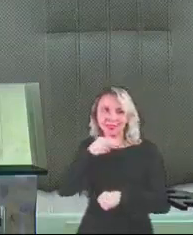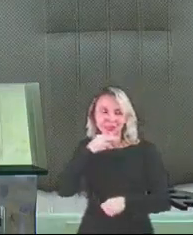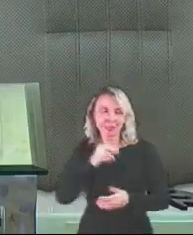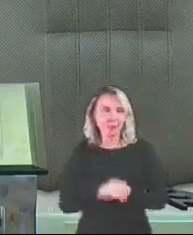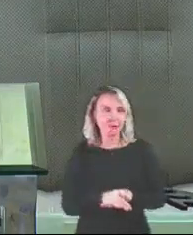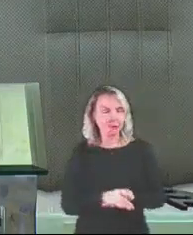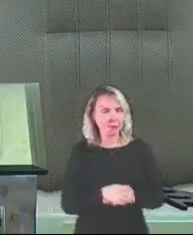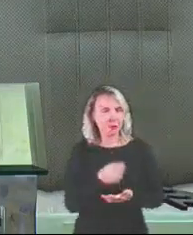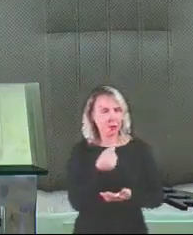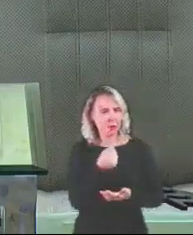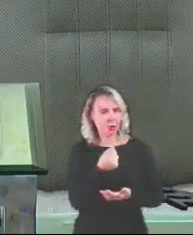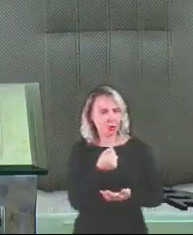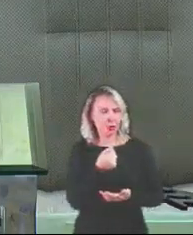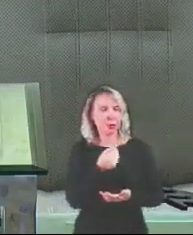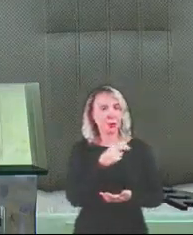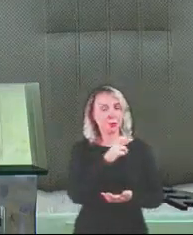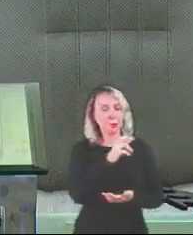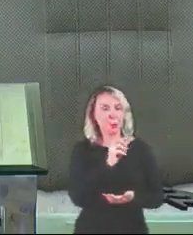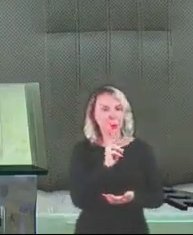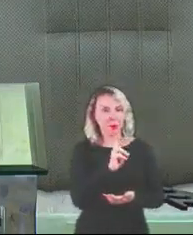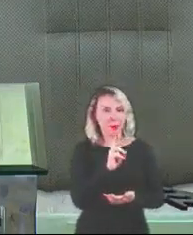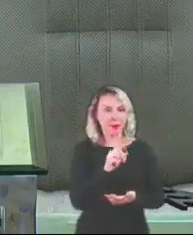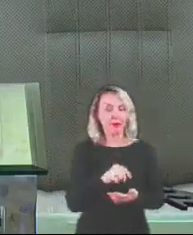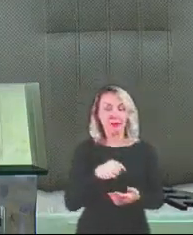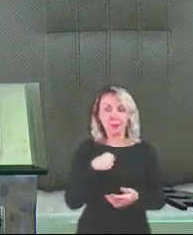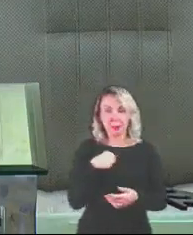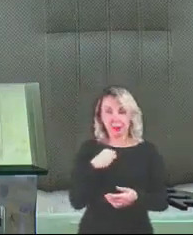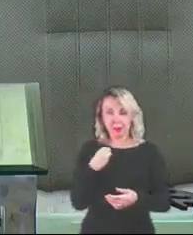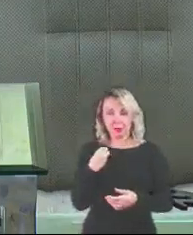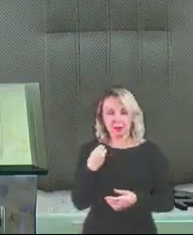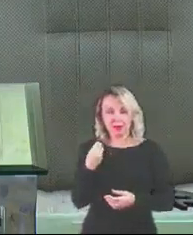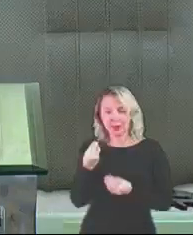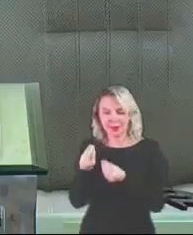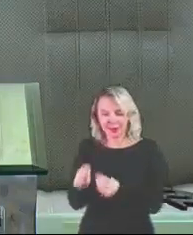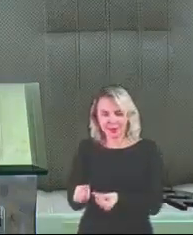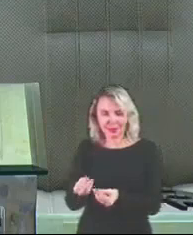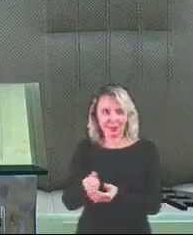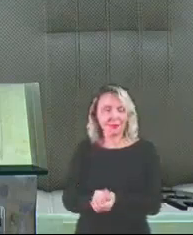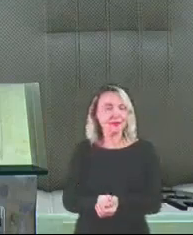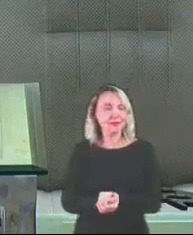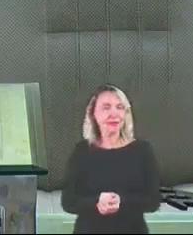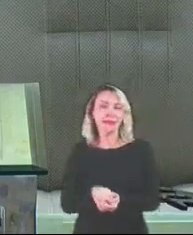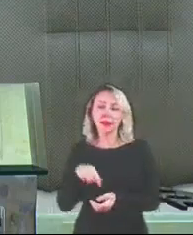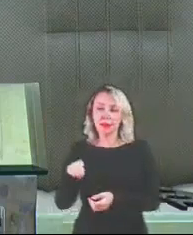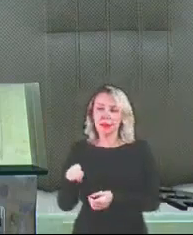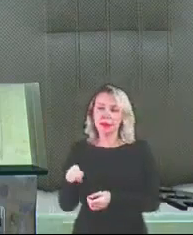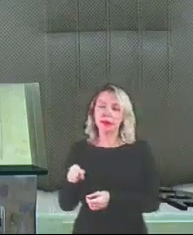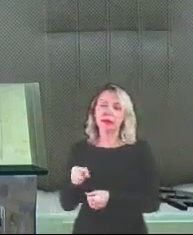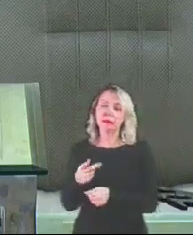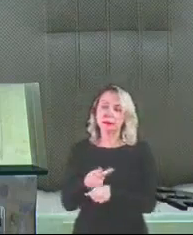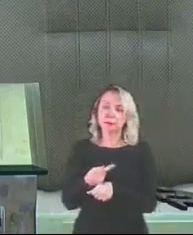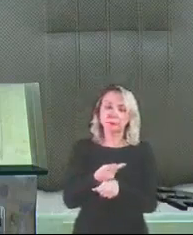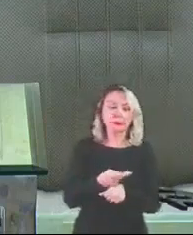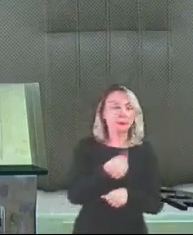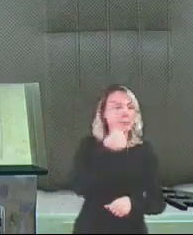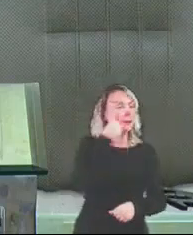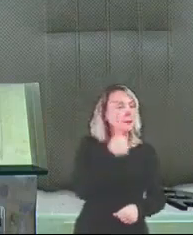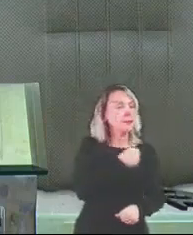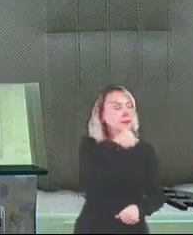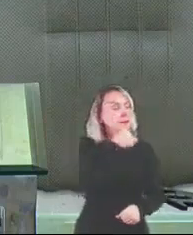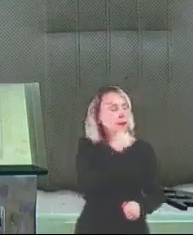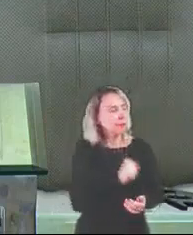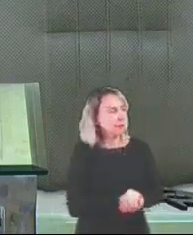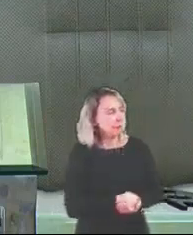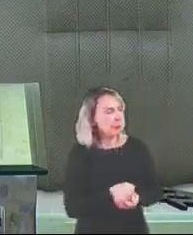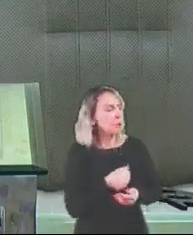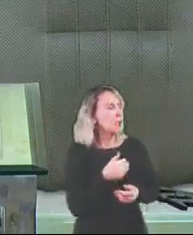ela. Ela procurou a avó e disse: vó, troca aqui esse dinheiro, por favor. E minha esposa disse: para quê?